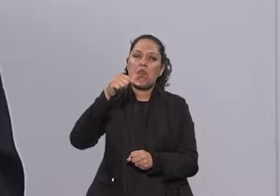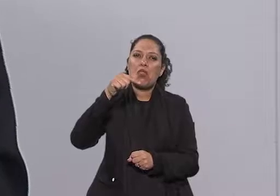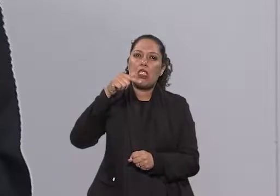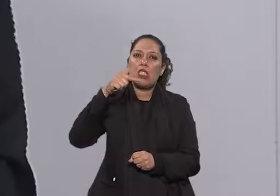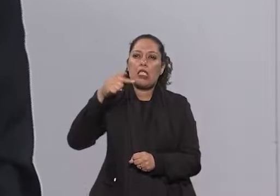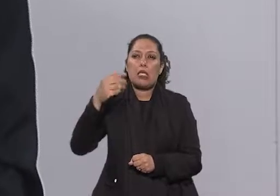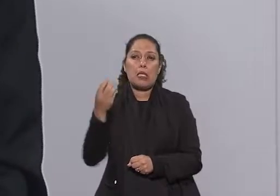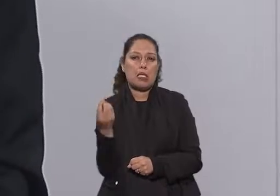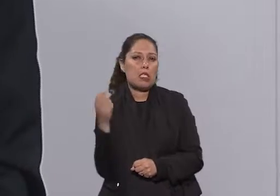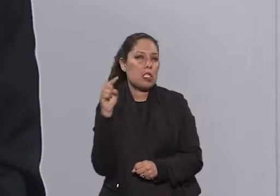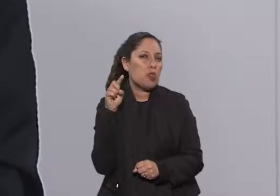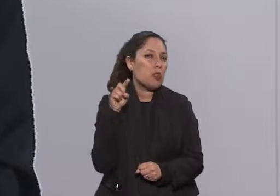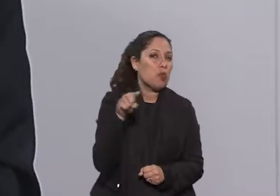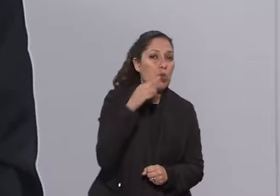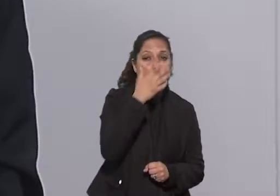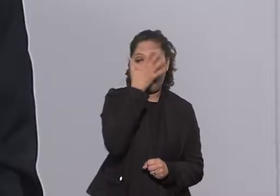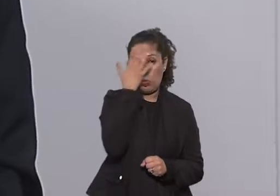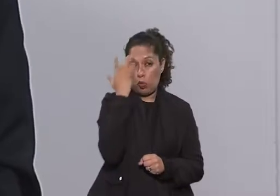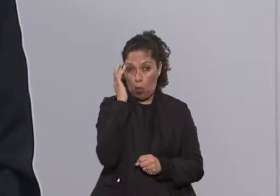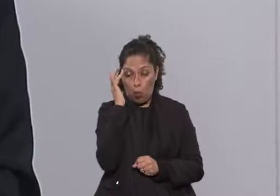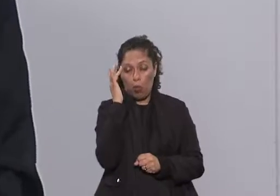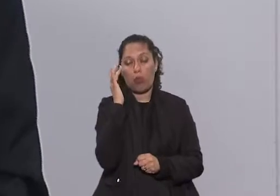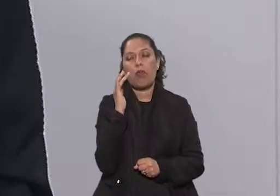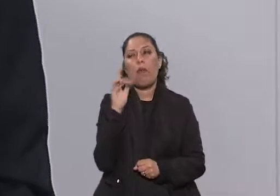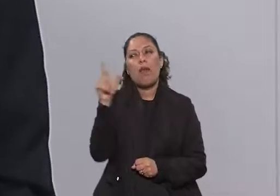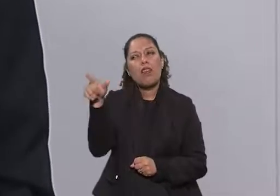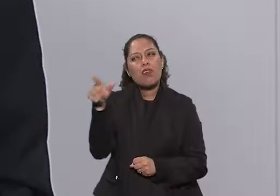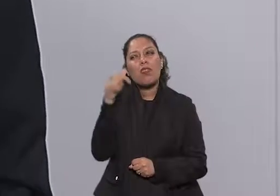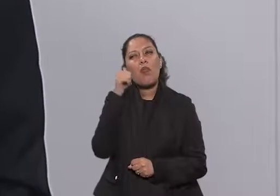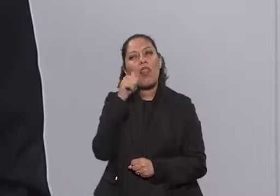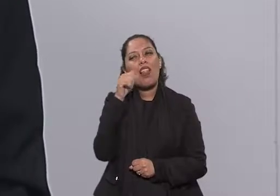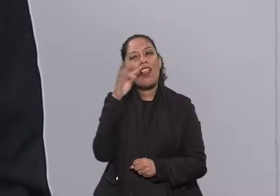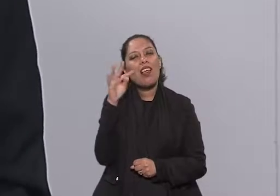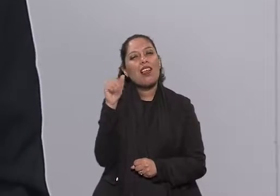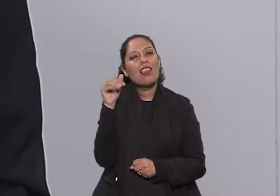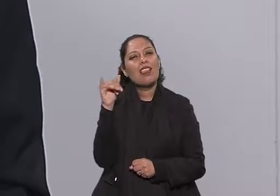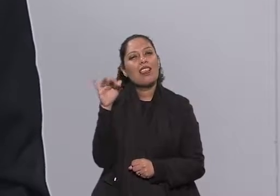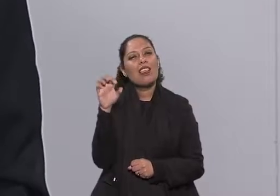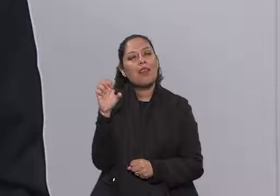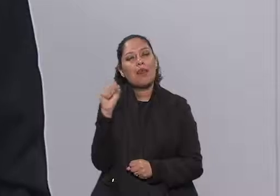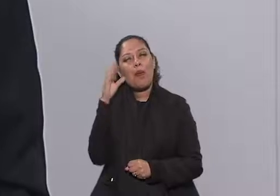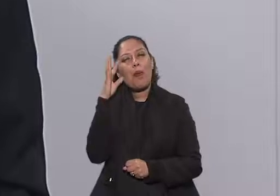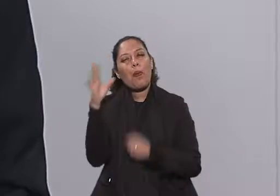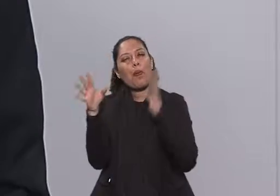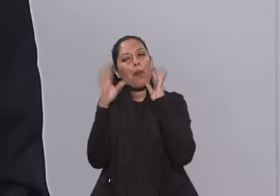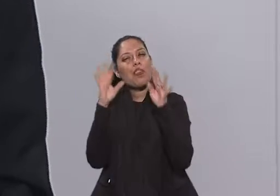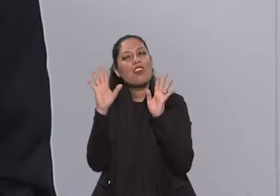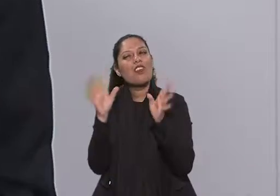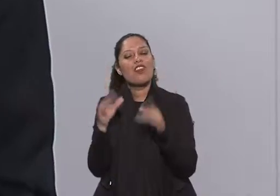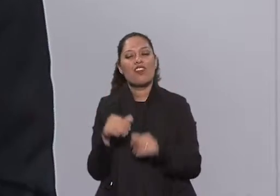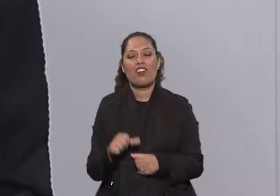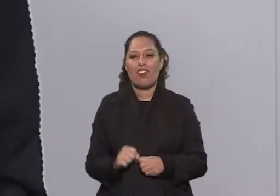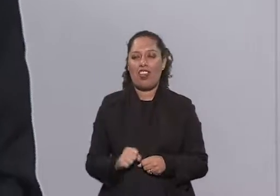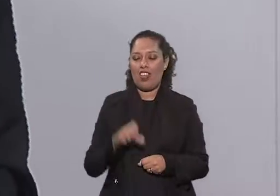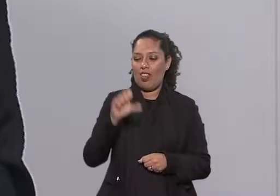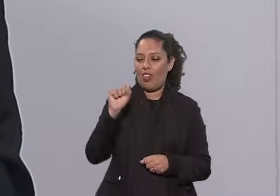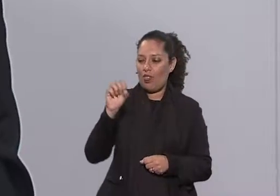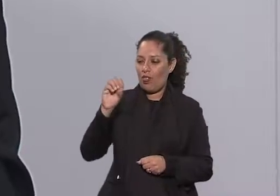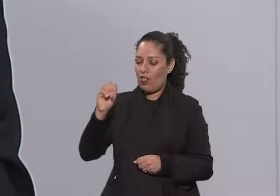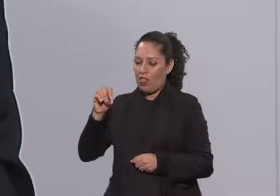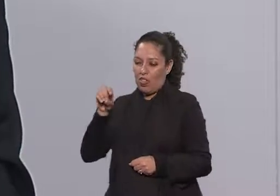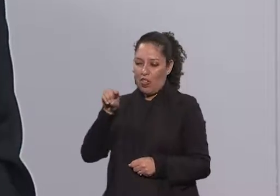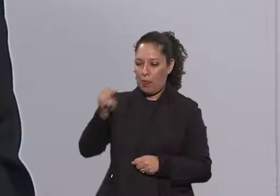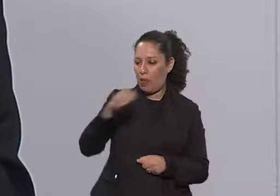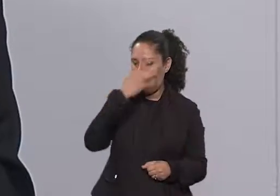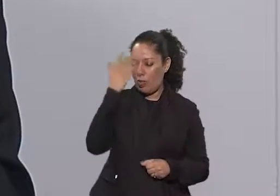tem aquelas entradas gratuitas na idosa e tudo mais mas já pensou vamos botar um número redondo 80 mil pessoas gritando seu